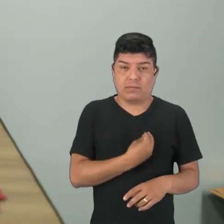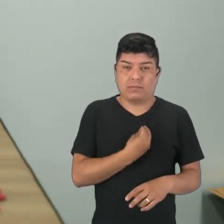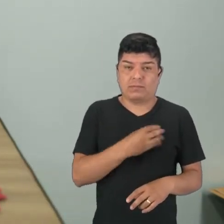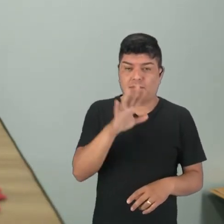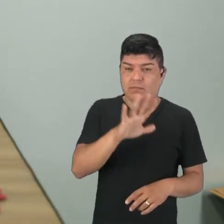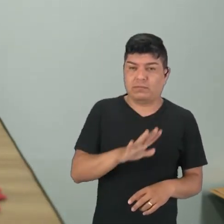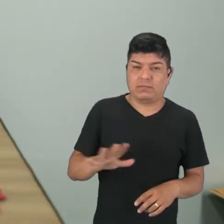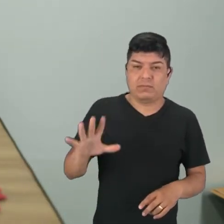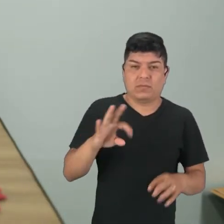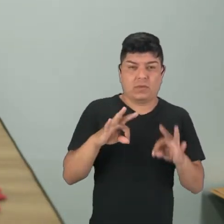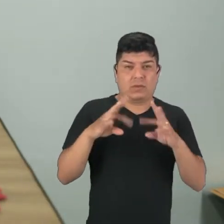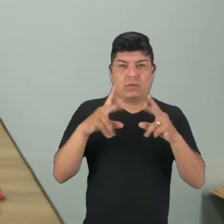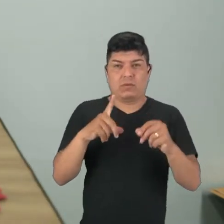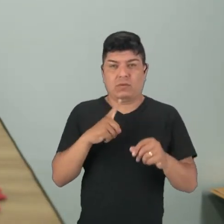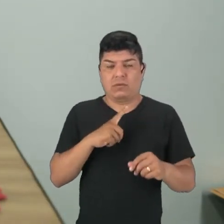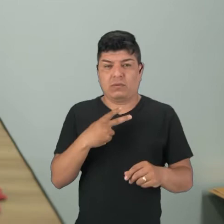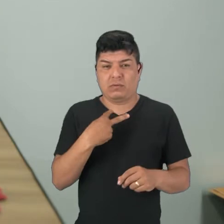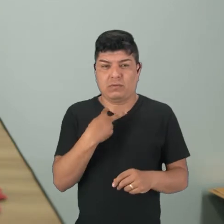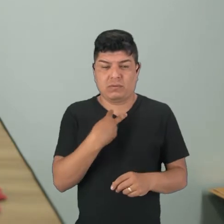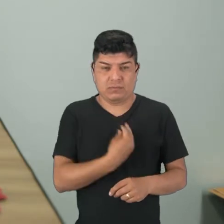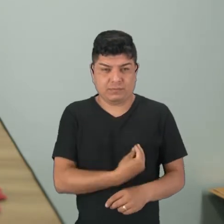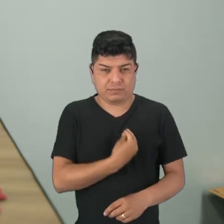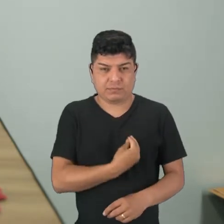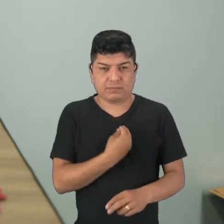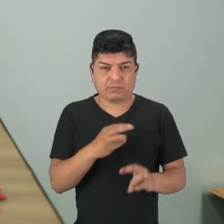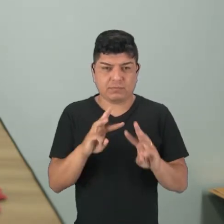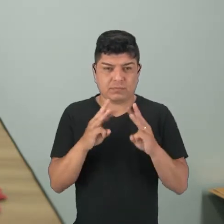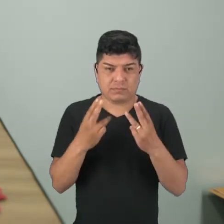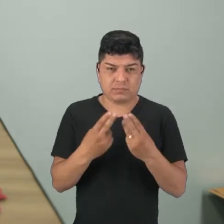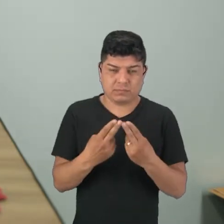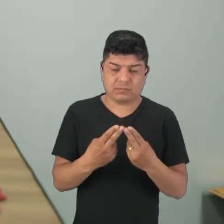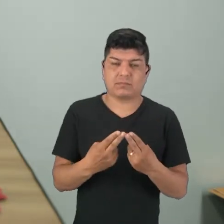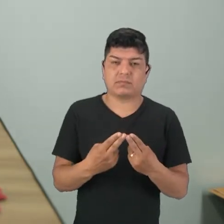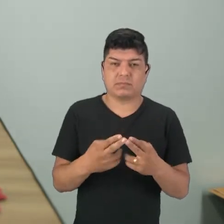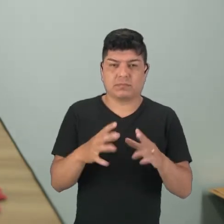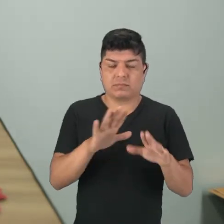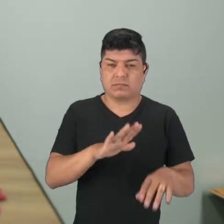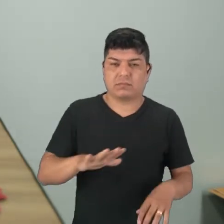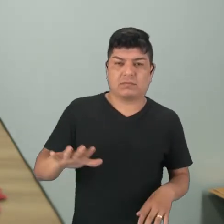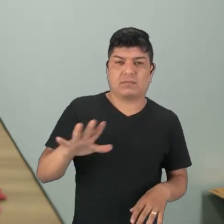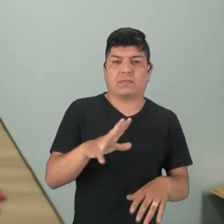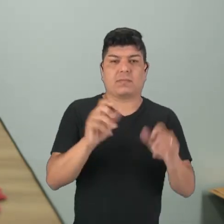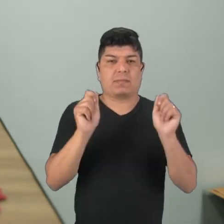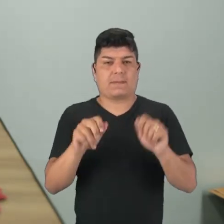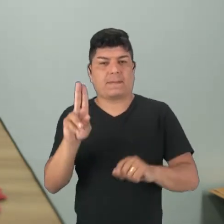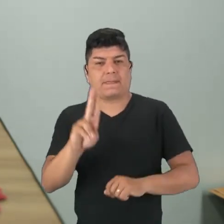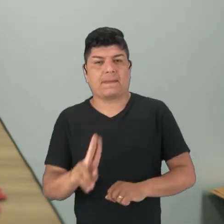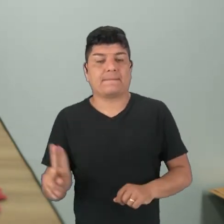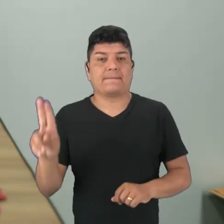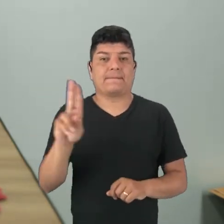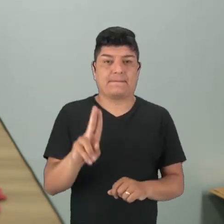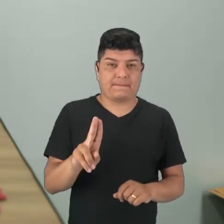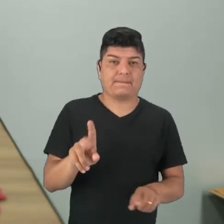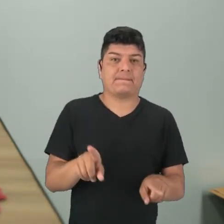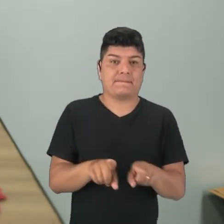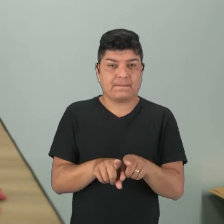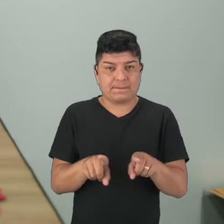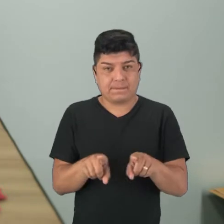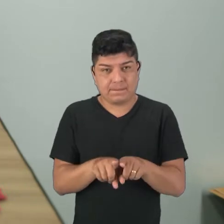espaço, né? Matéria é tudo que ocupa um lugar em um determinado espaço, que nós podemos usar também o